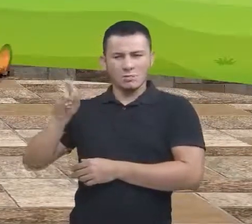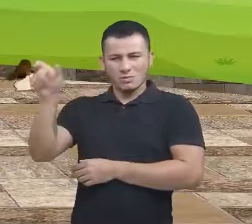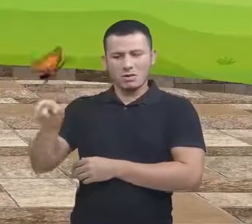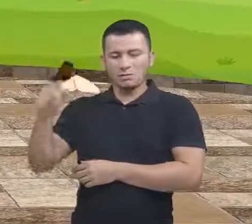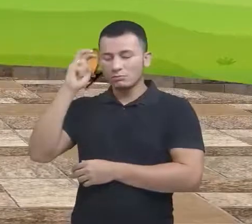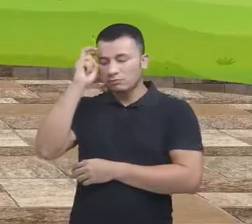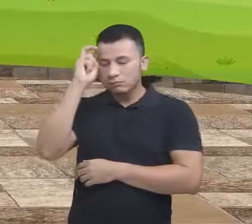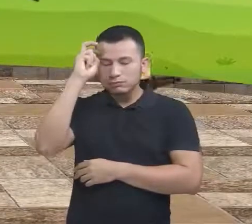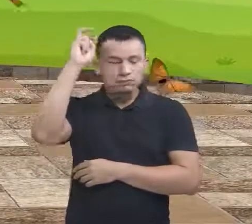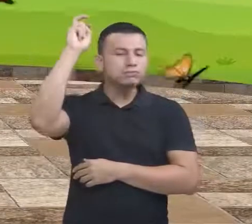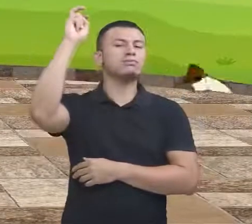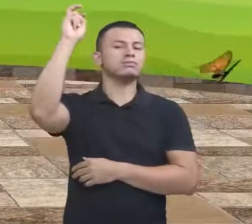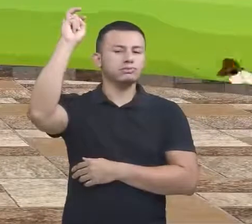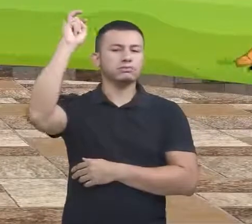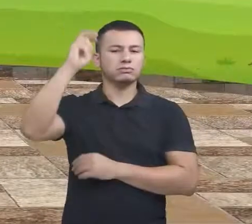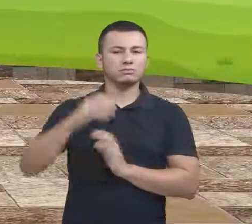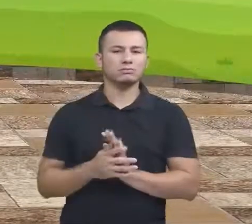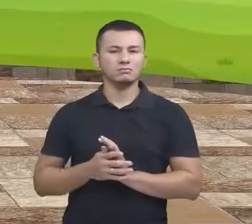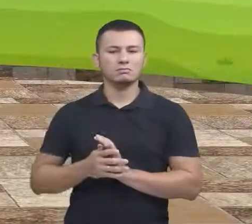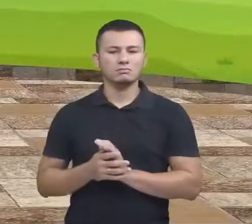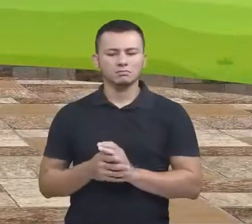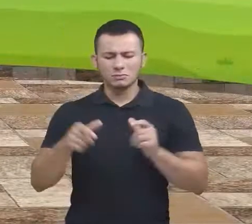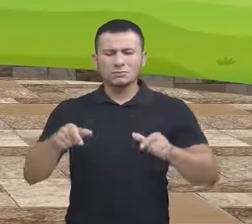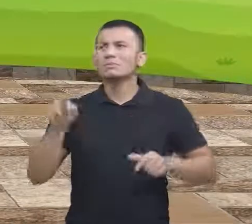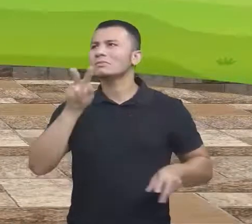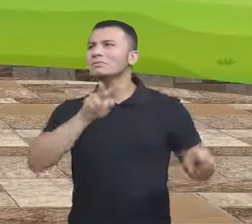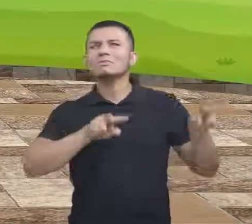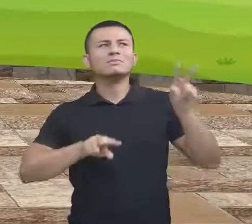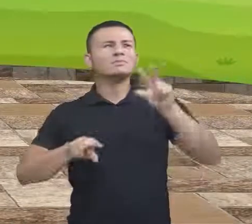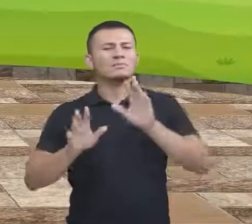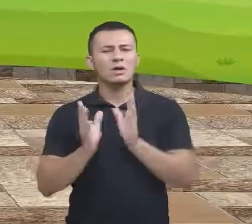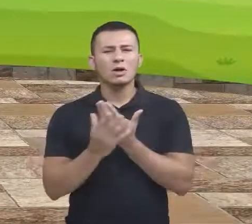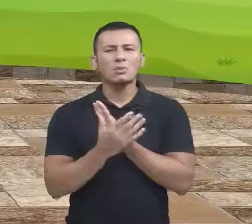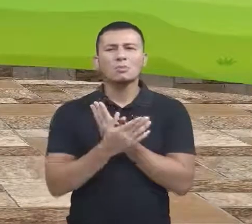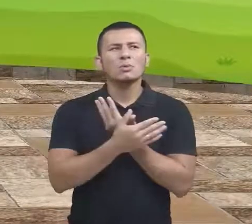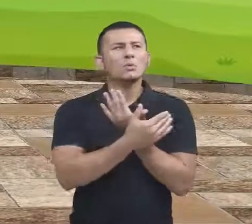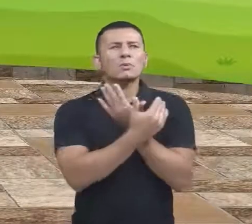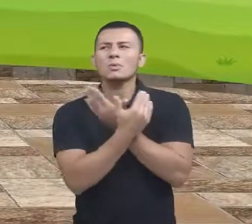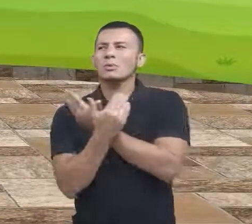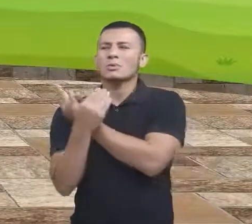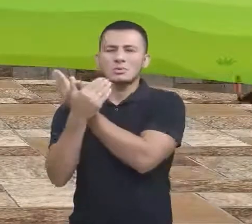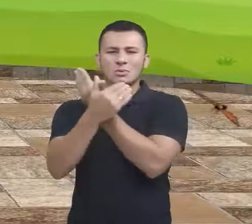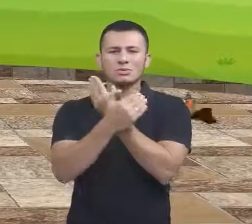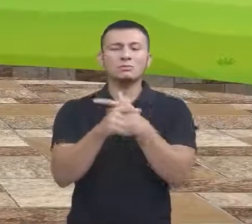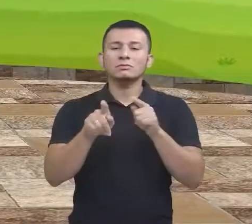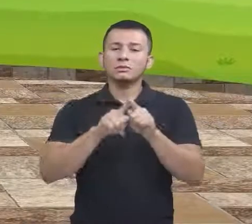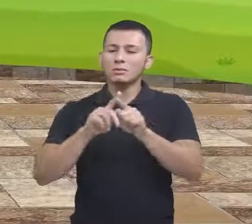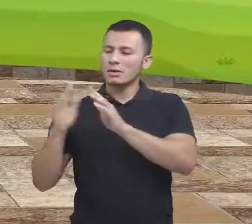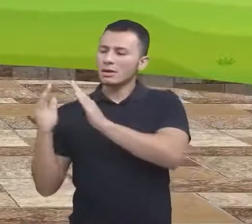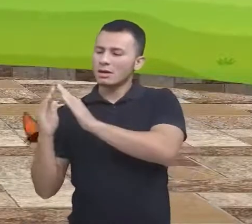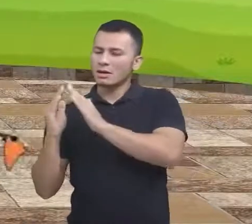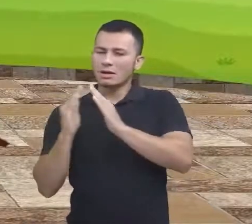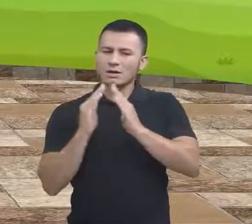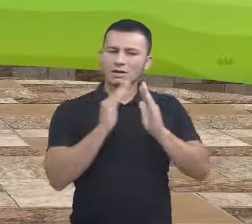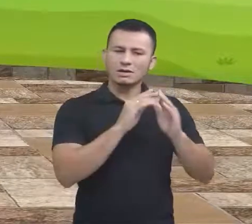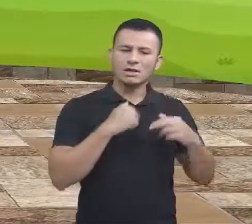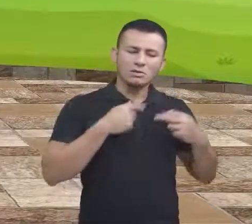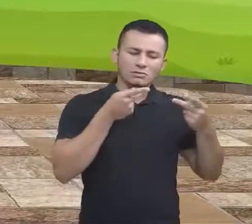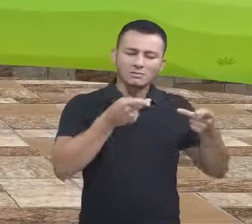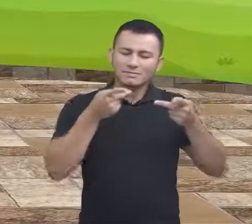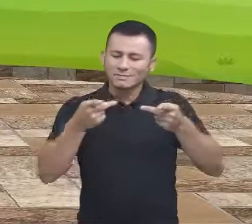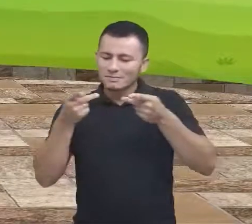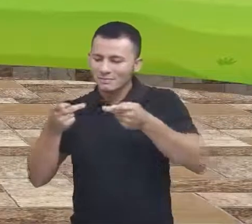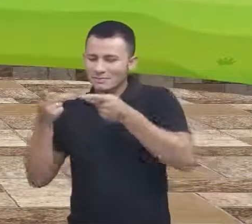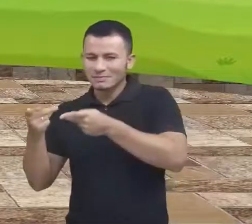inteligente que olha esse lugar com várias borboletas bonito né e nas casinhas depois eu vou visitar as casinhas da